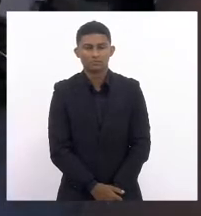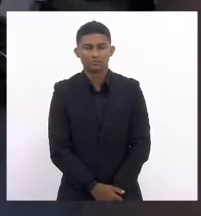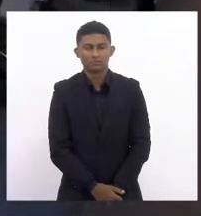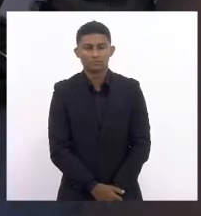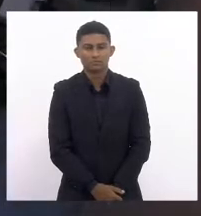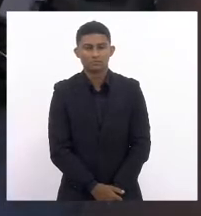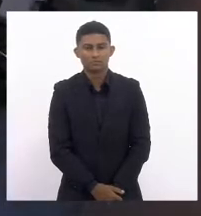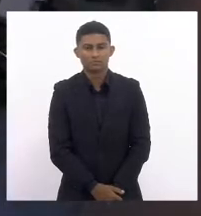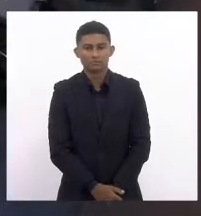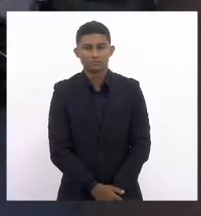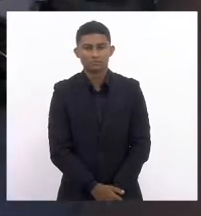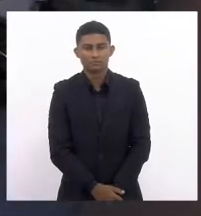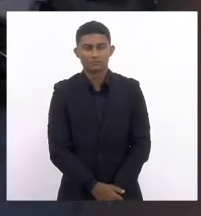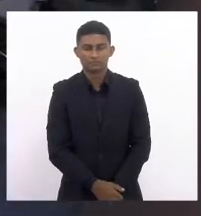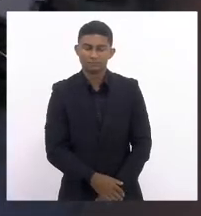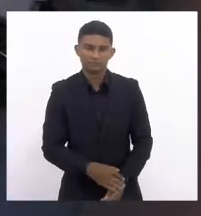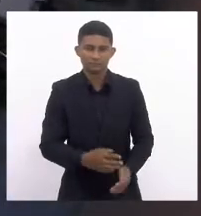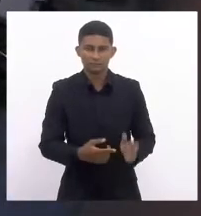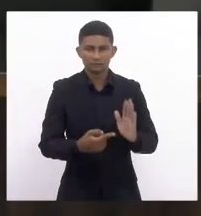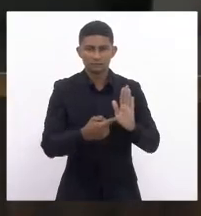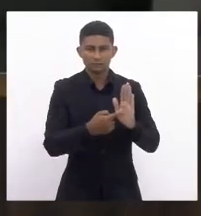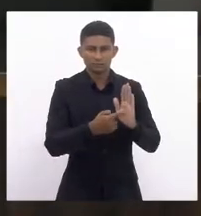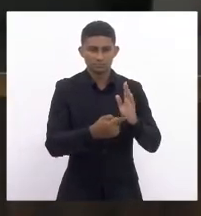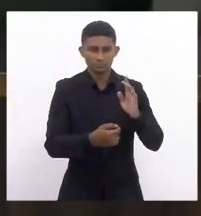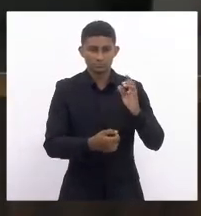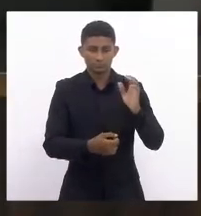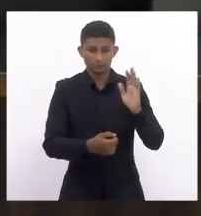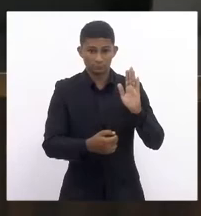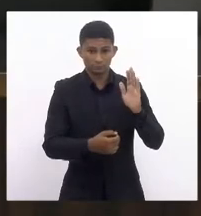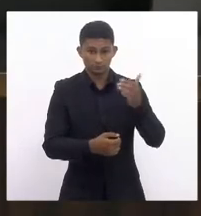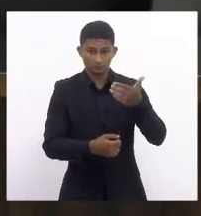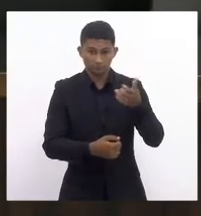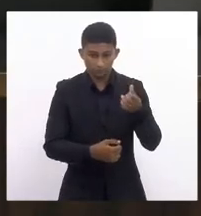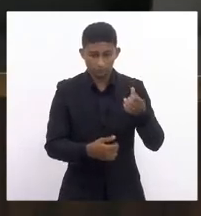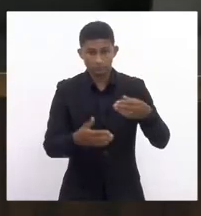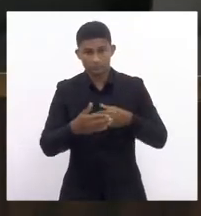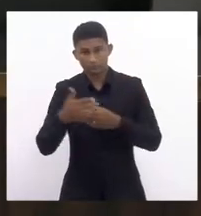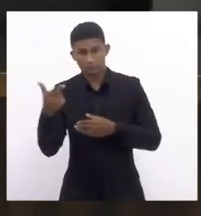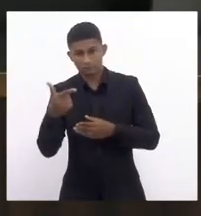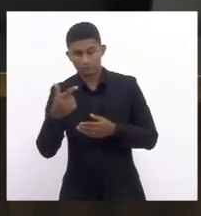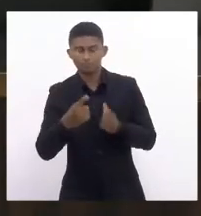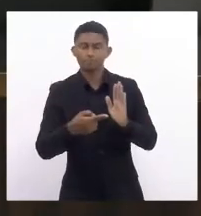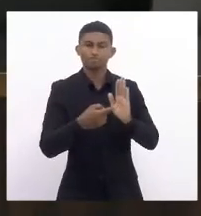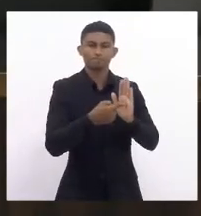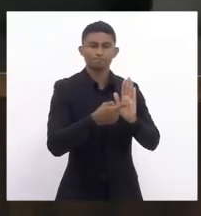Vamos ao 16º e 22º. Veto total aposto ao projeto de lei